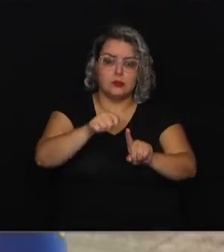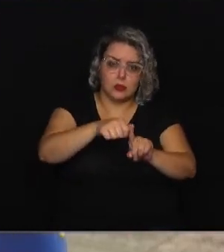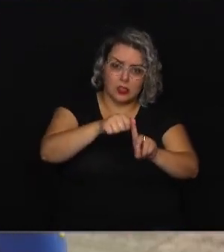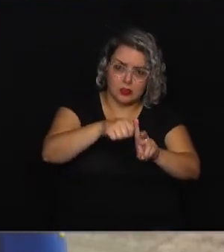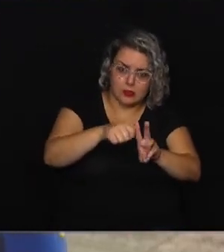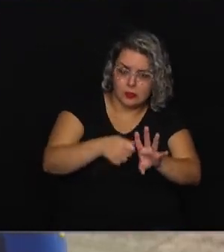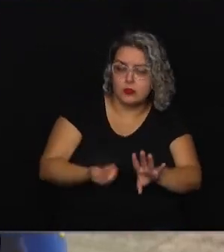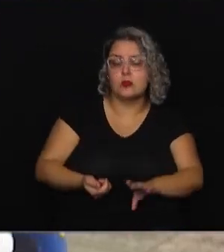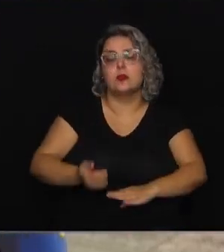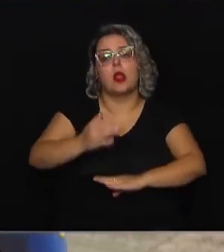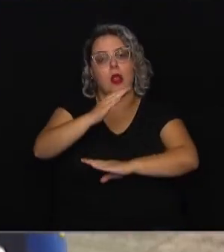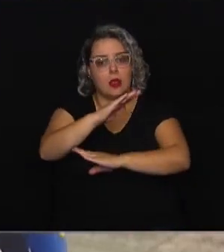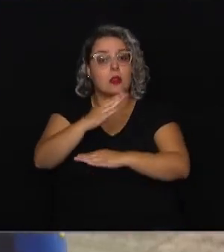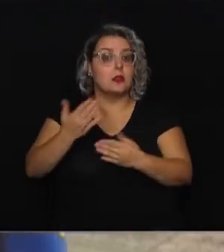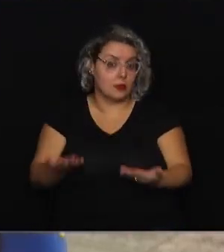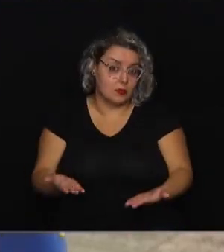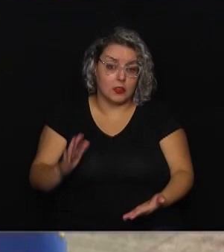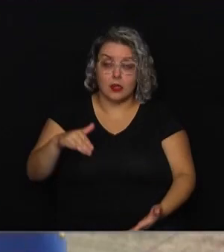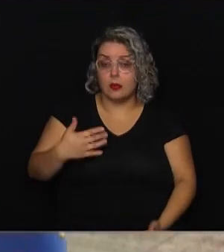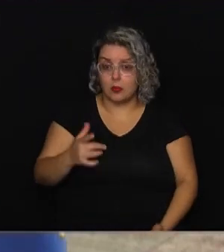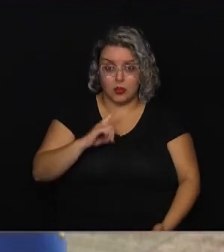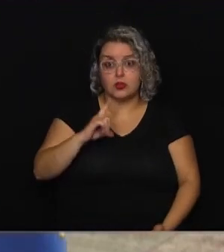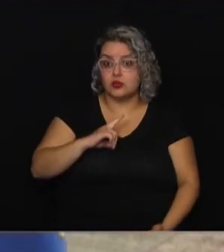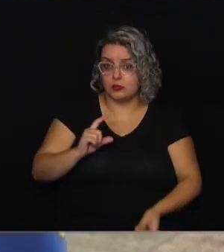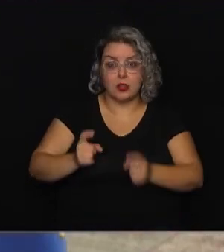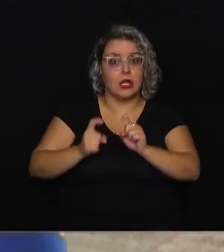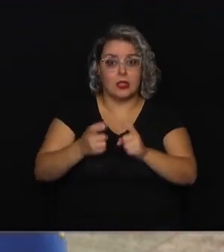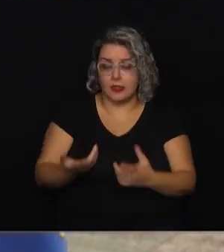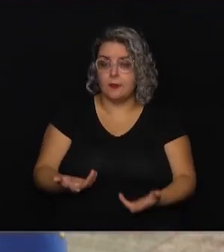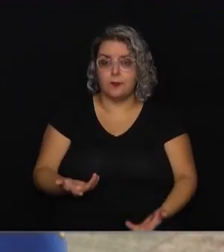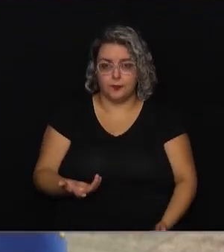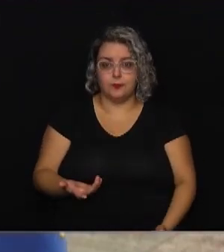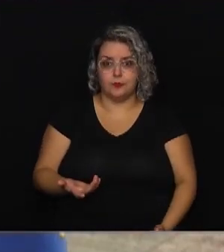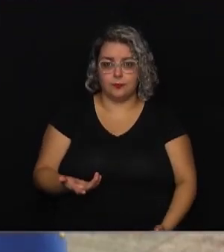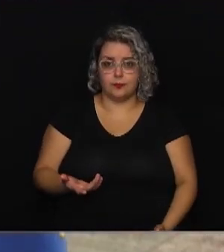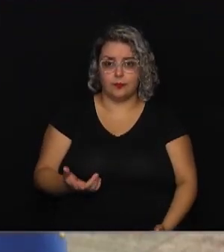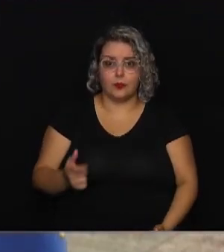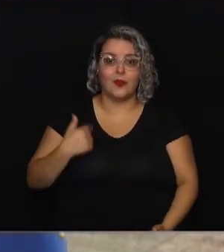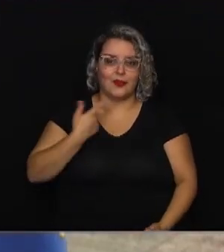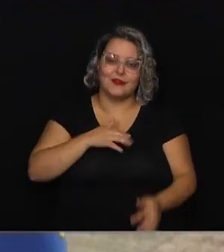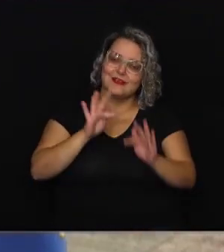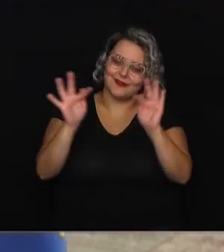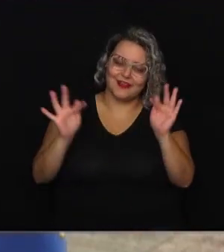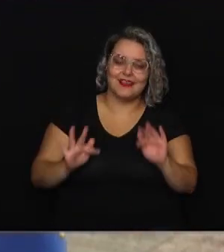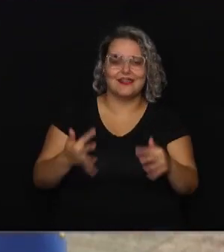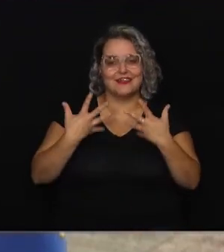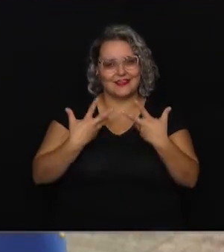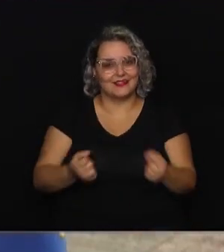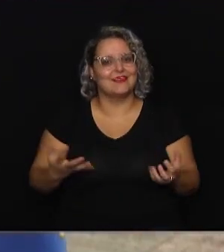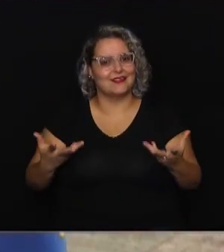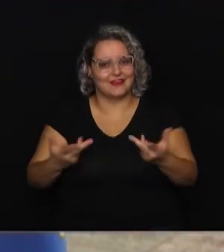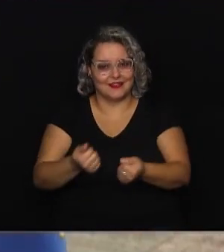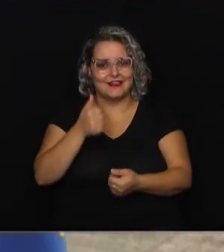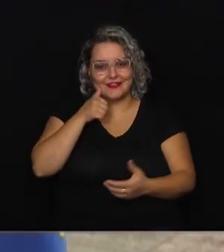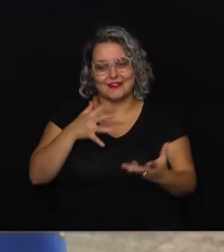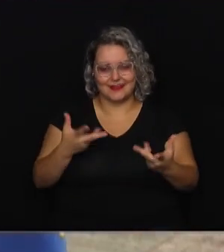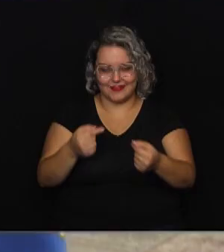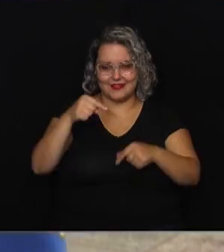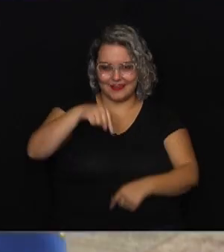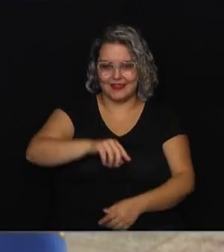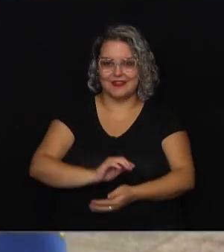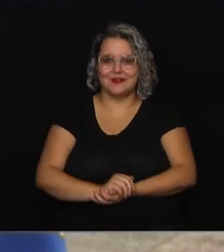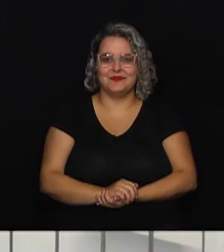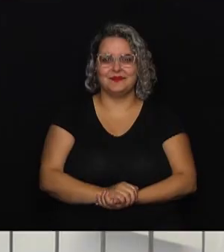né? Ali, quando a gente tiver as reuniões, a gente vai ficar bastante feliz de receber todas e todos aqui.